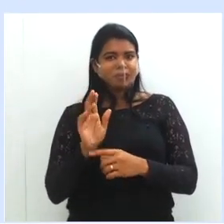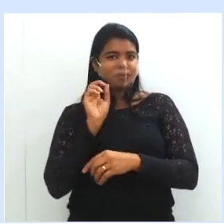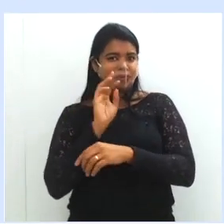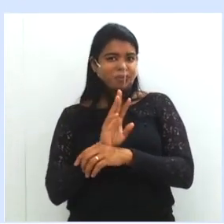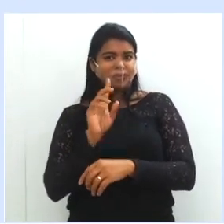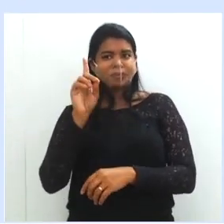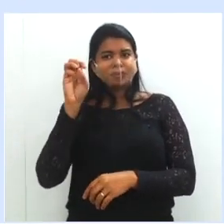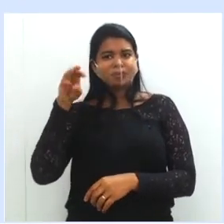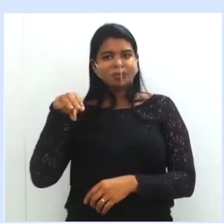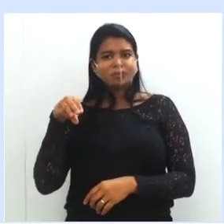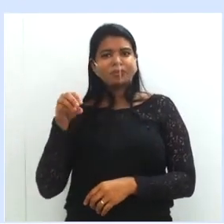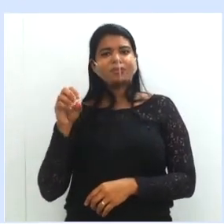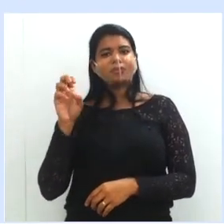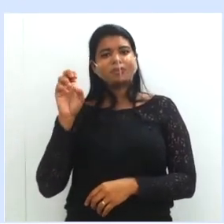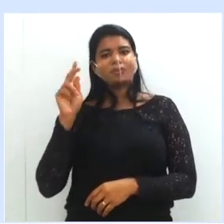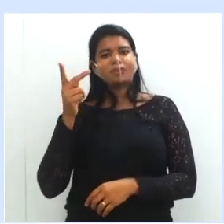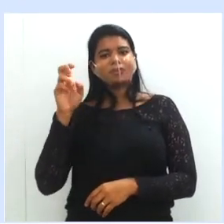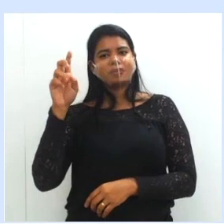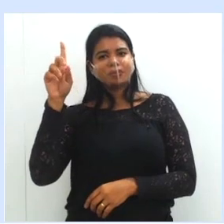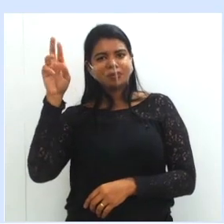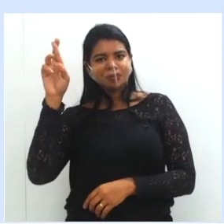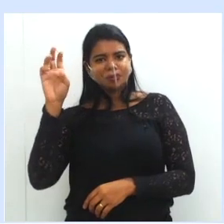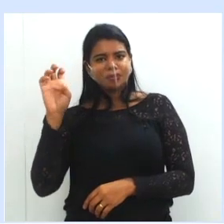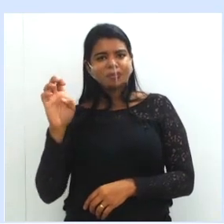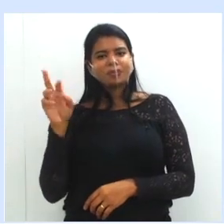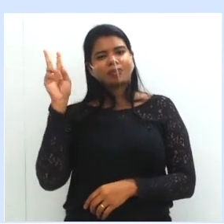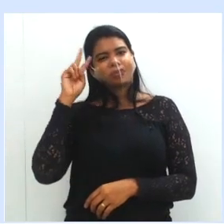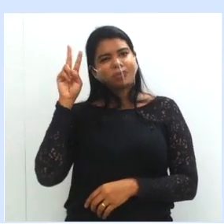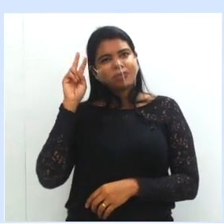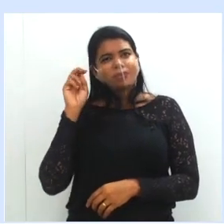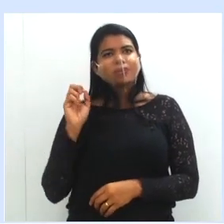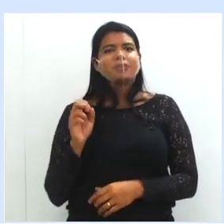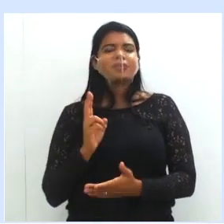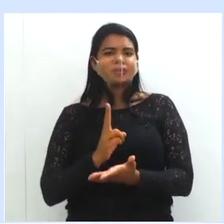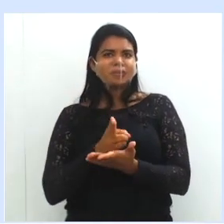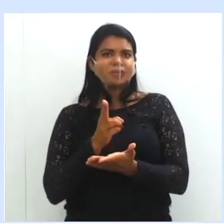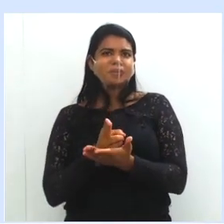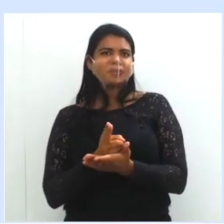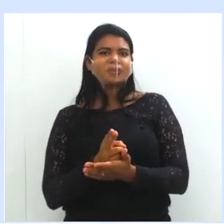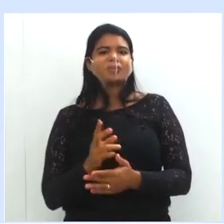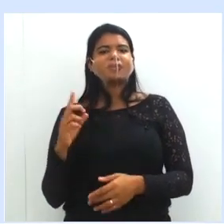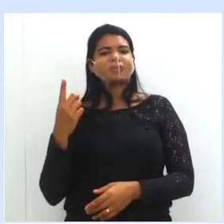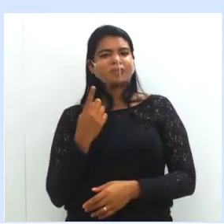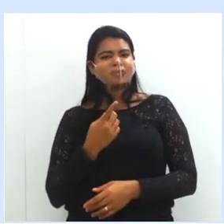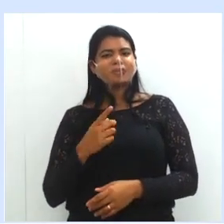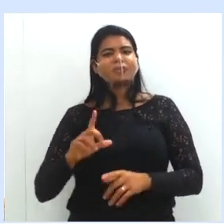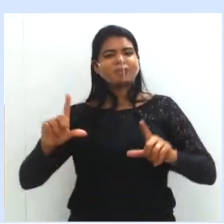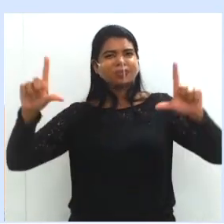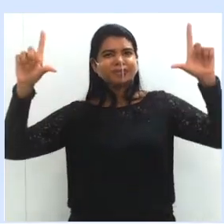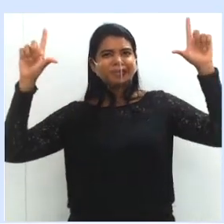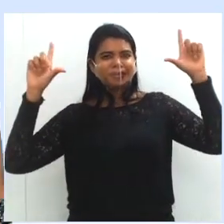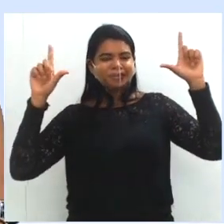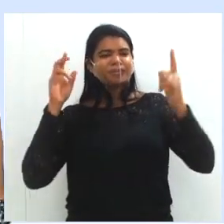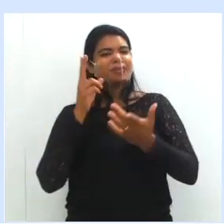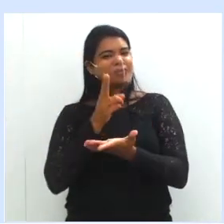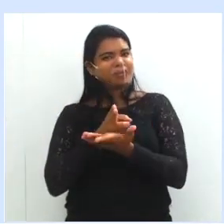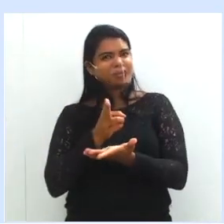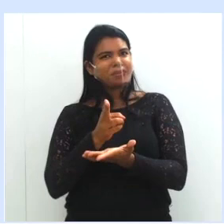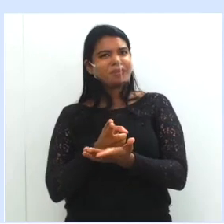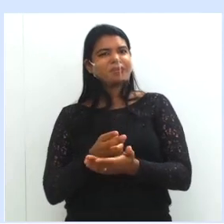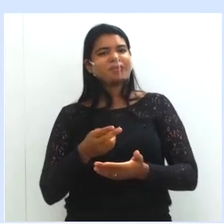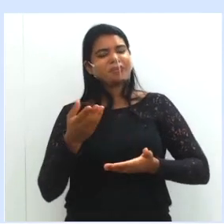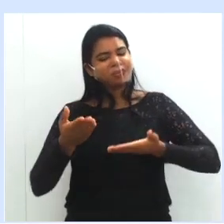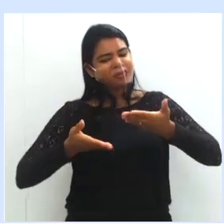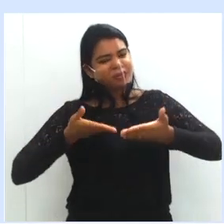a gente, por hoje é só. Fique conosco e lembrem-se, certo? E ficar ligado em nosso canal aqui,